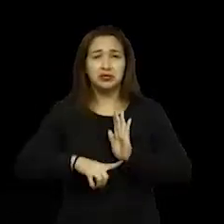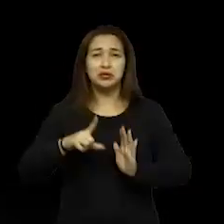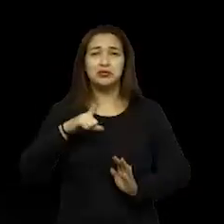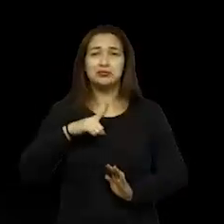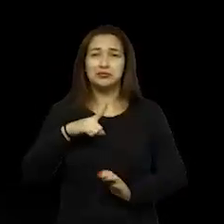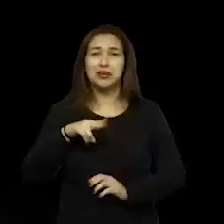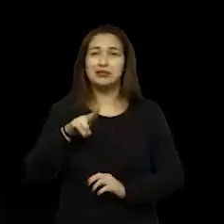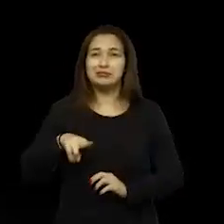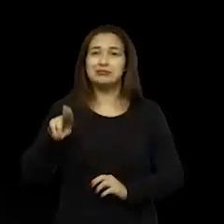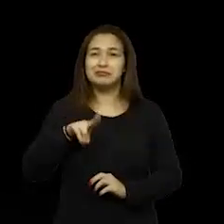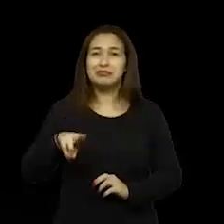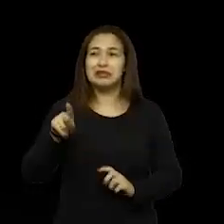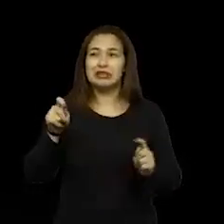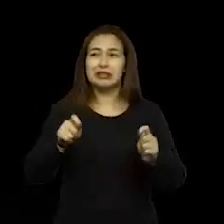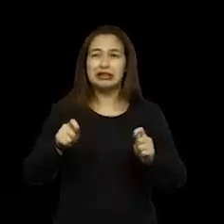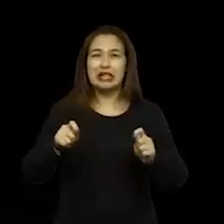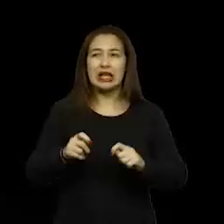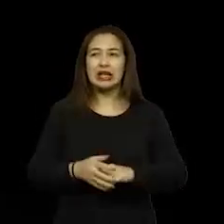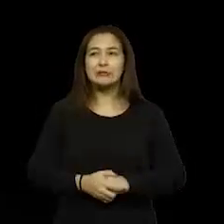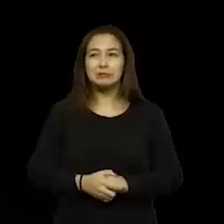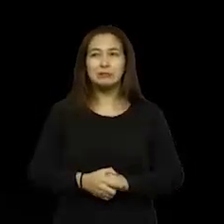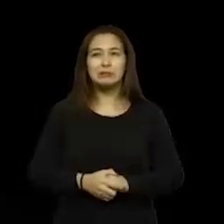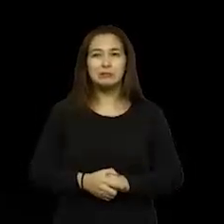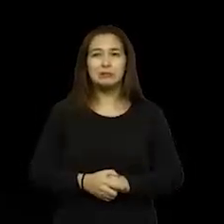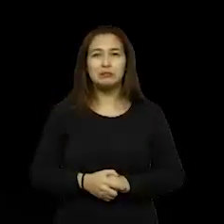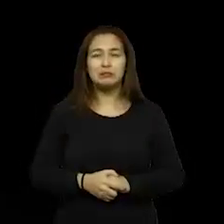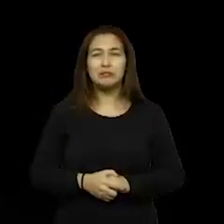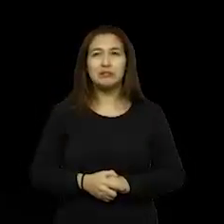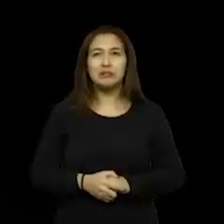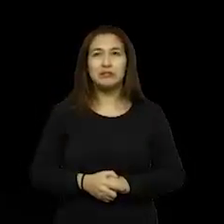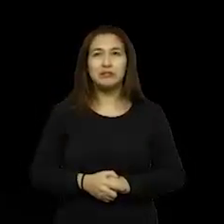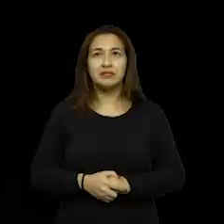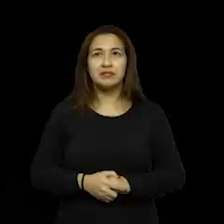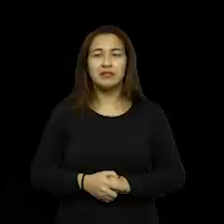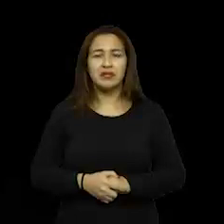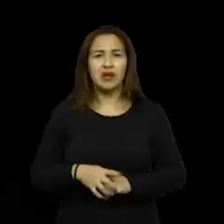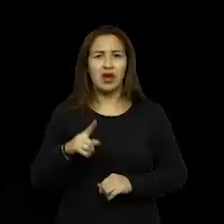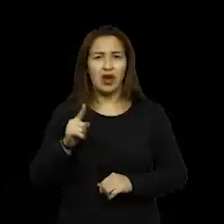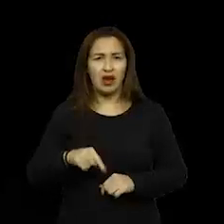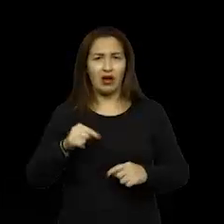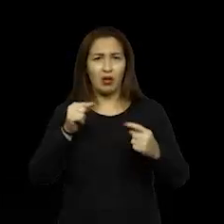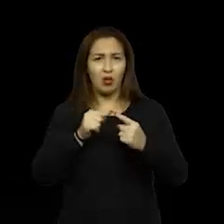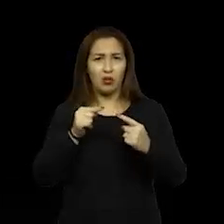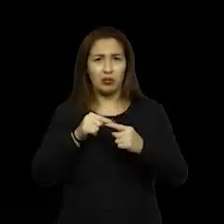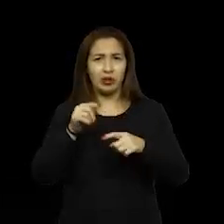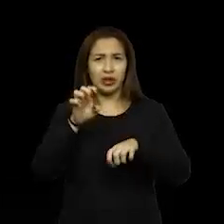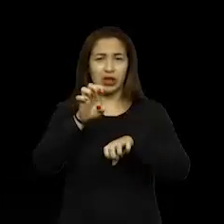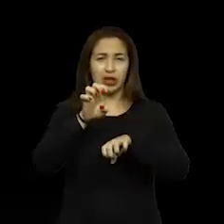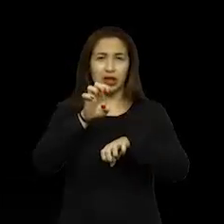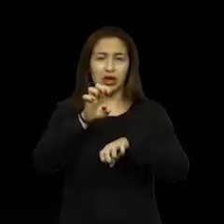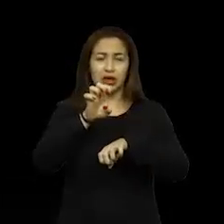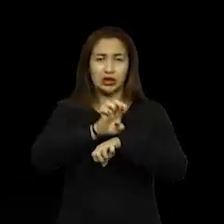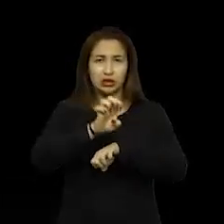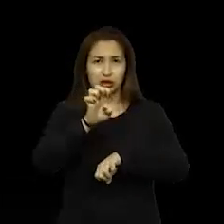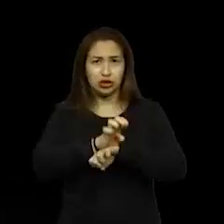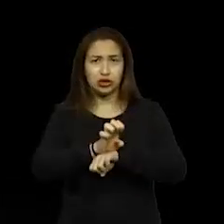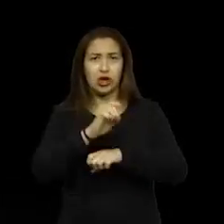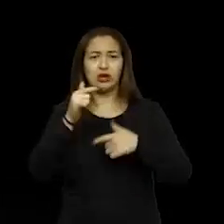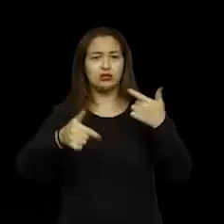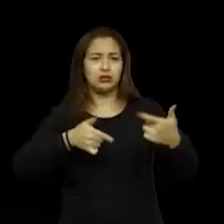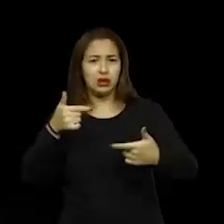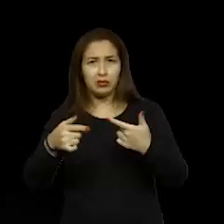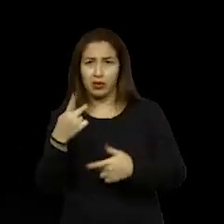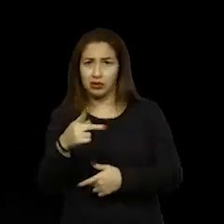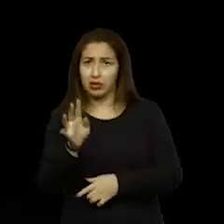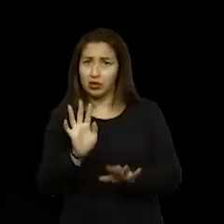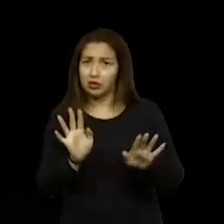público catarinense para proveito próprio. Não foi para uma função de Estado, não foi para nada disso, não foi